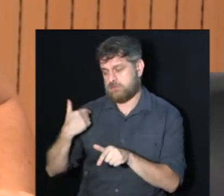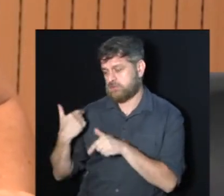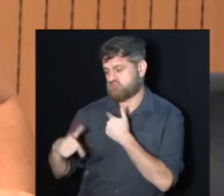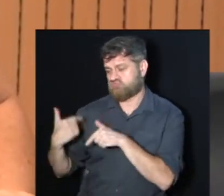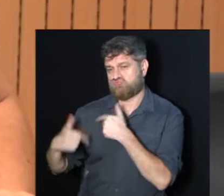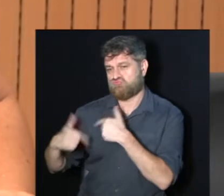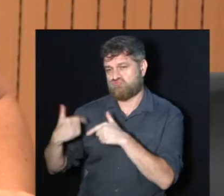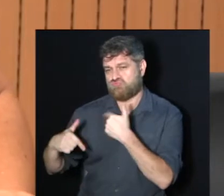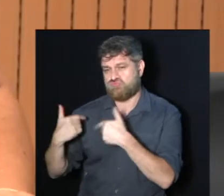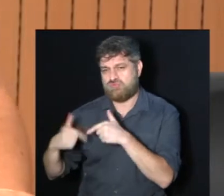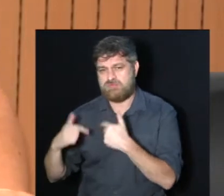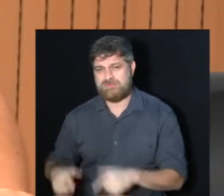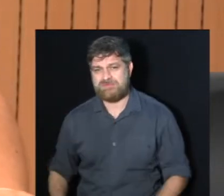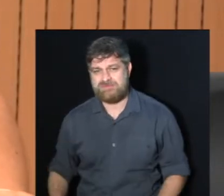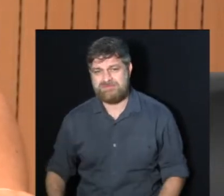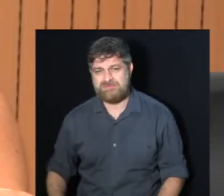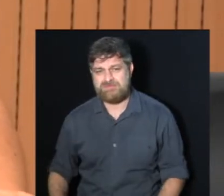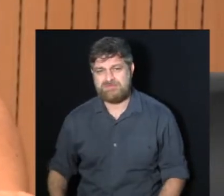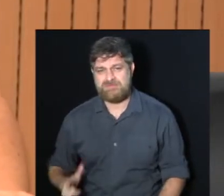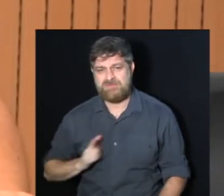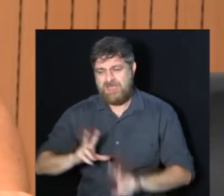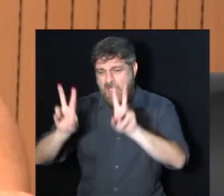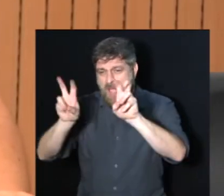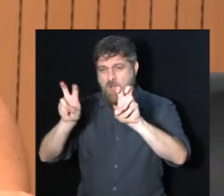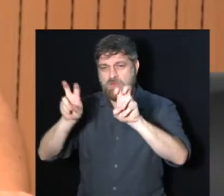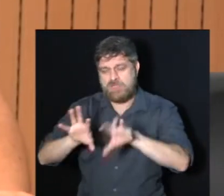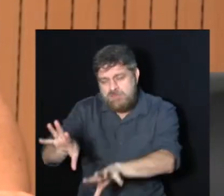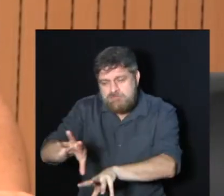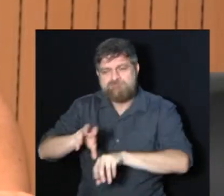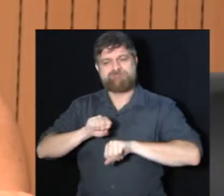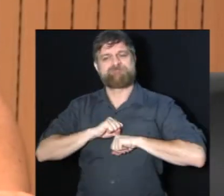e é uma causa, né? É uma causa minha.